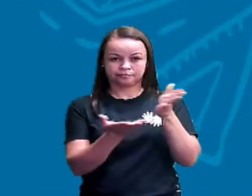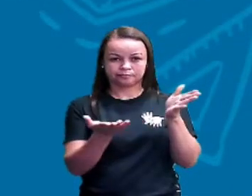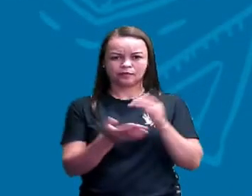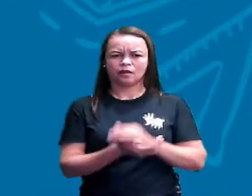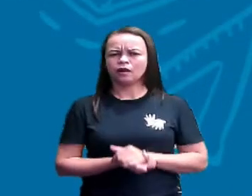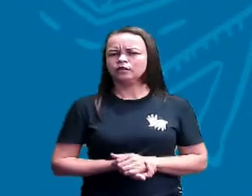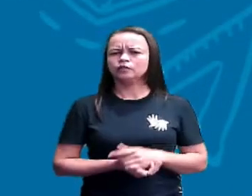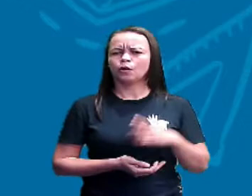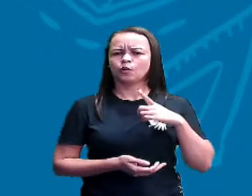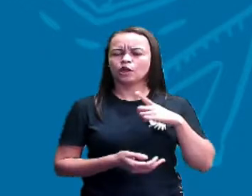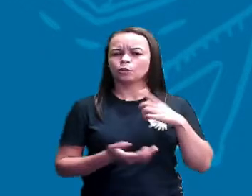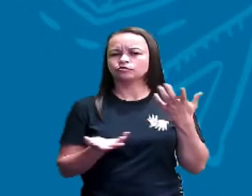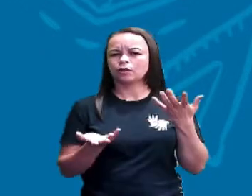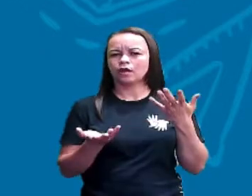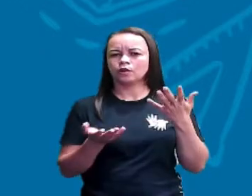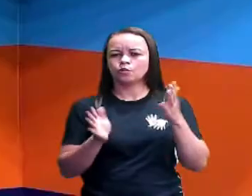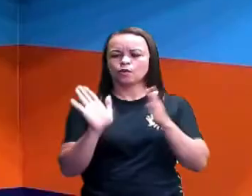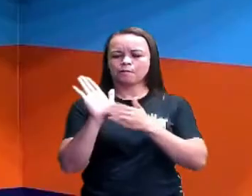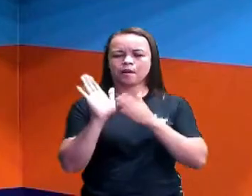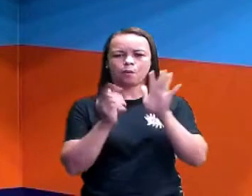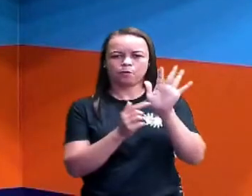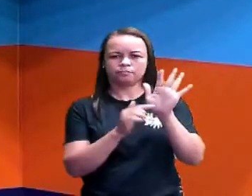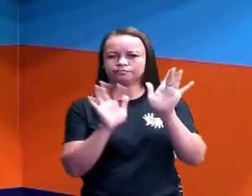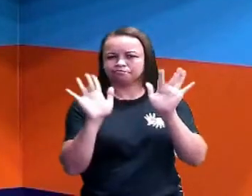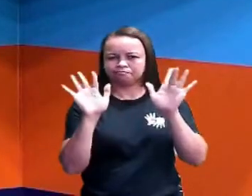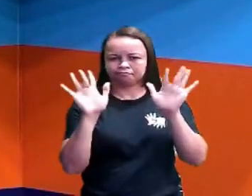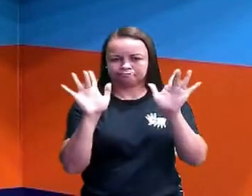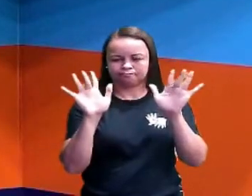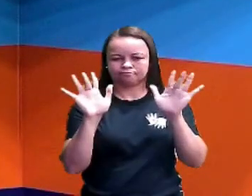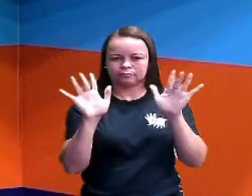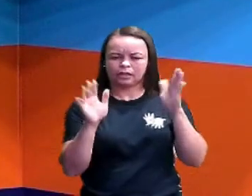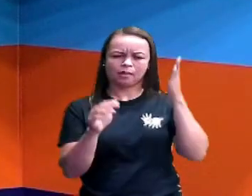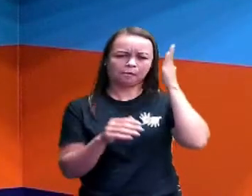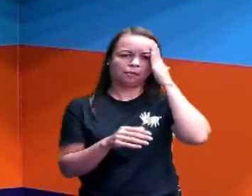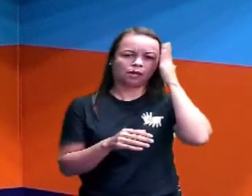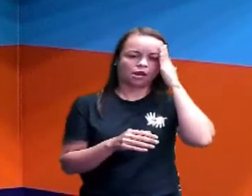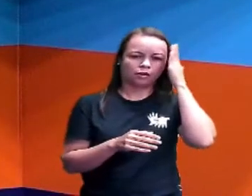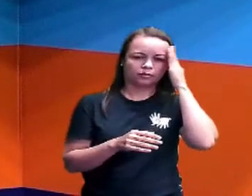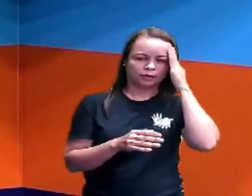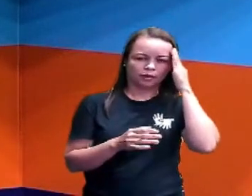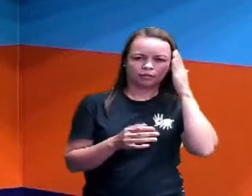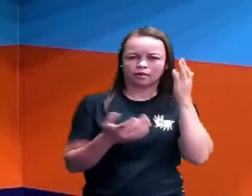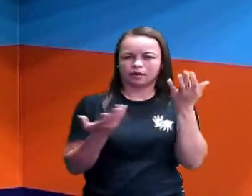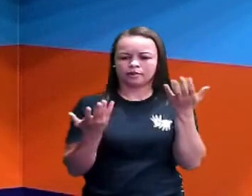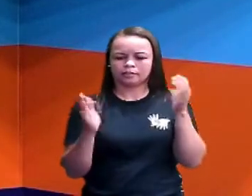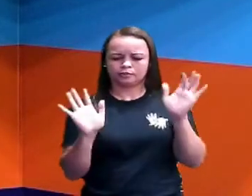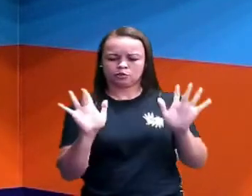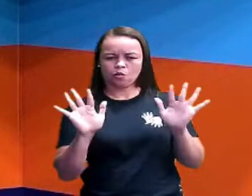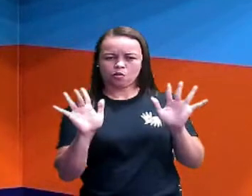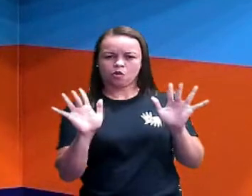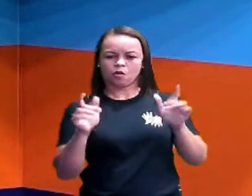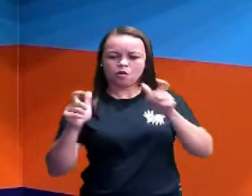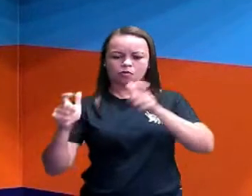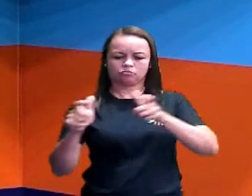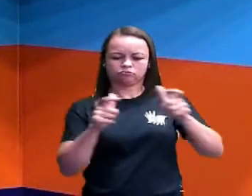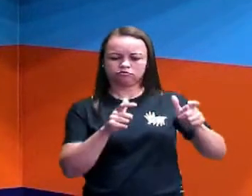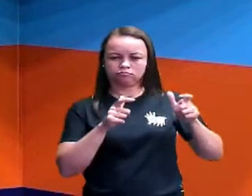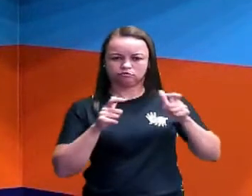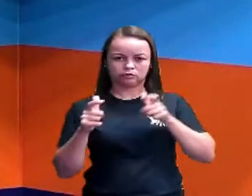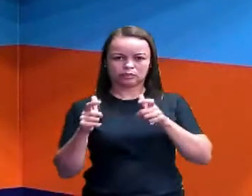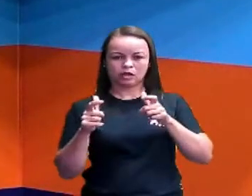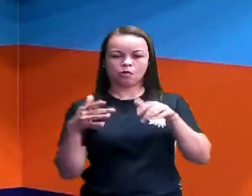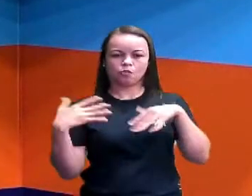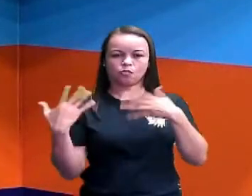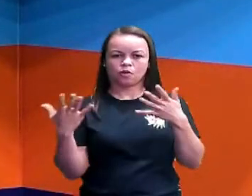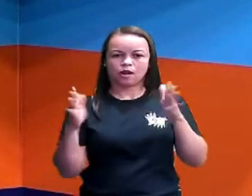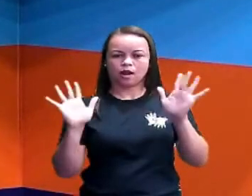Eu tenho aqui minhas duas mãos, tá certo? E para a gente entender e se localizar em relação a lado